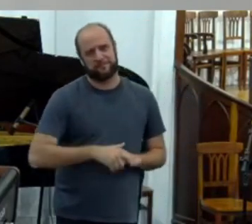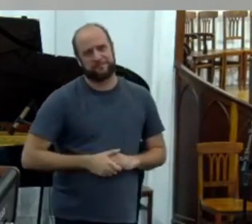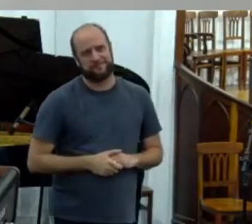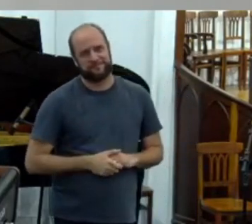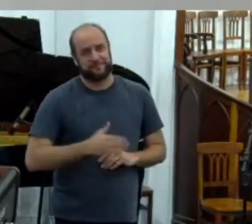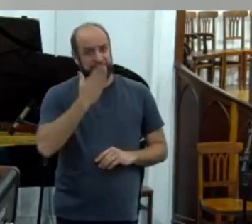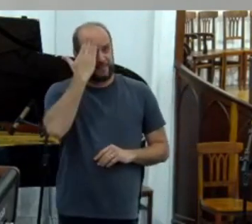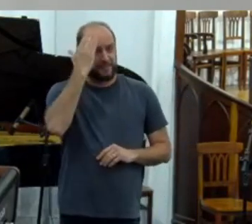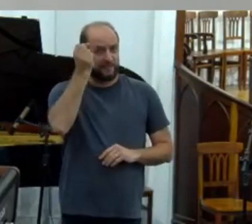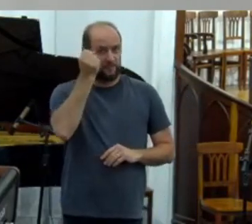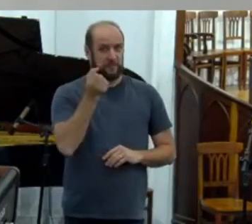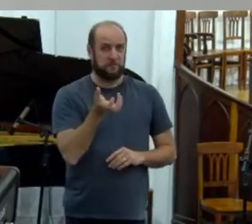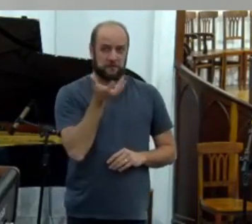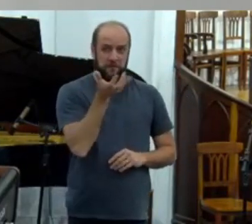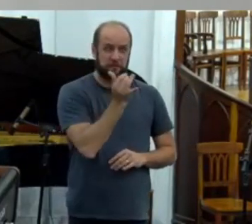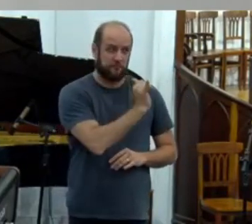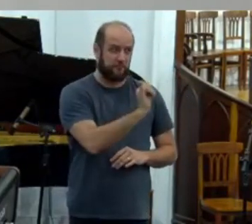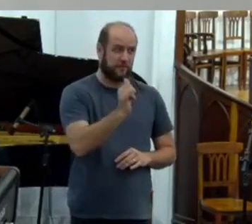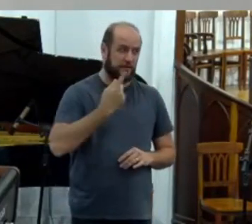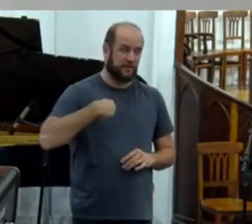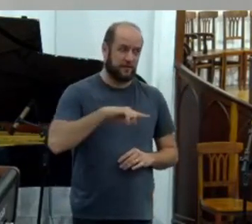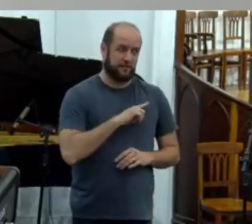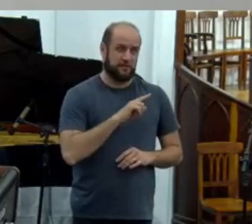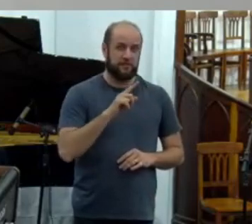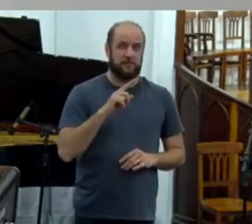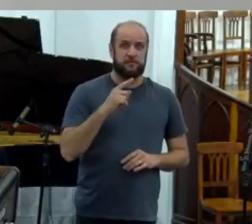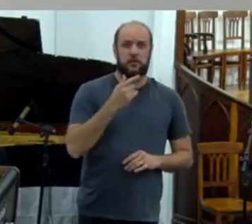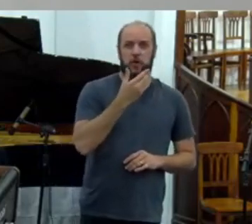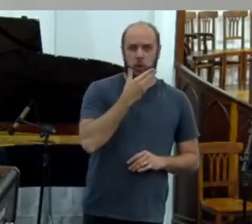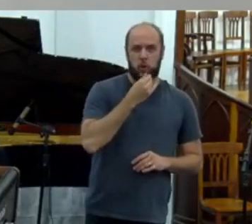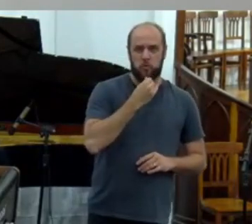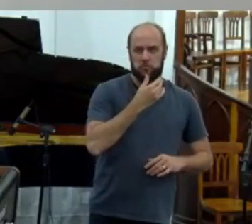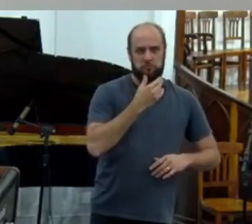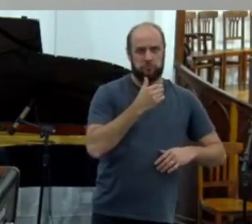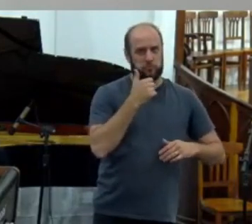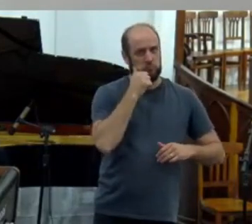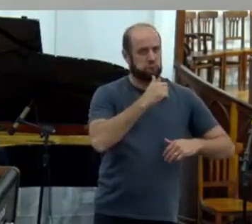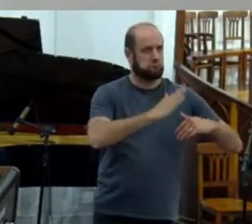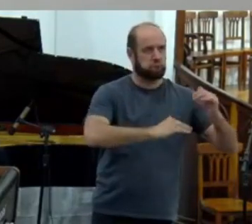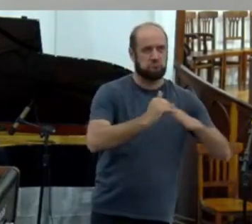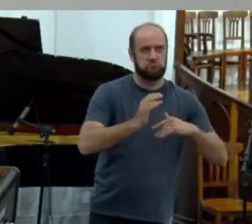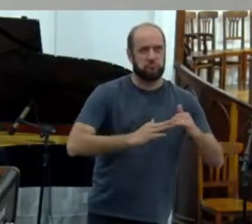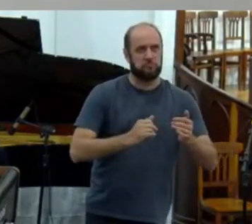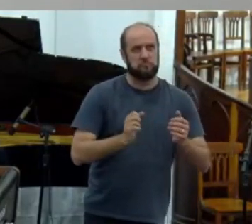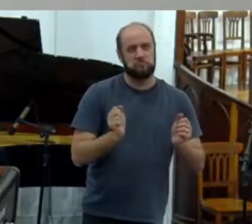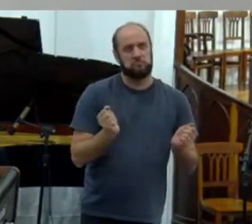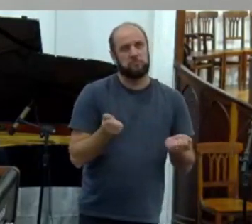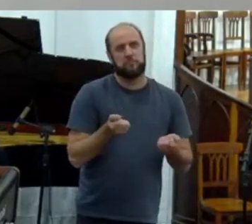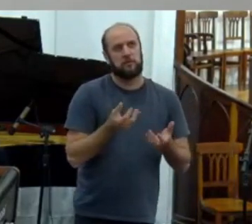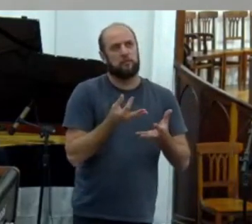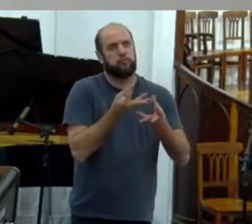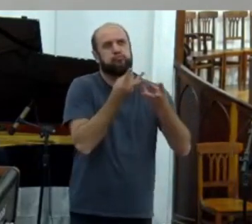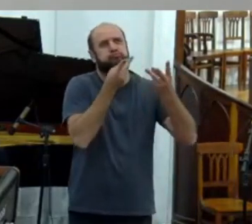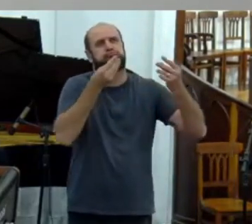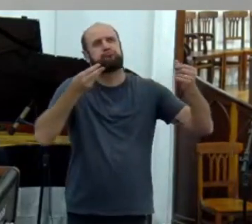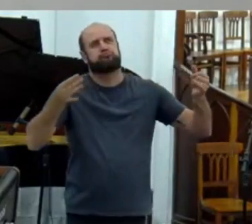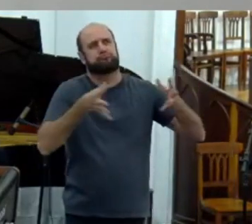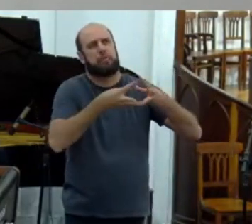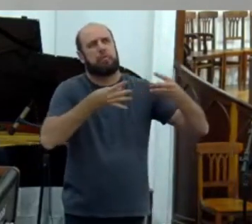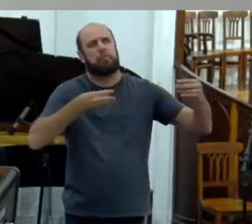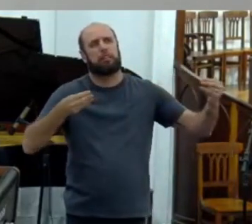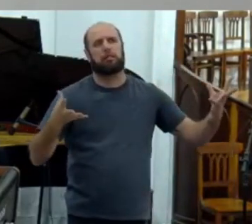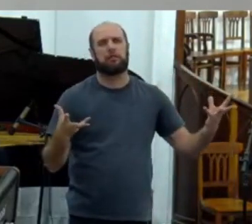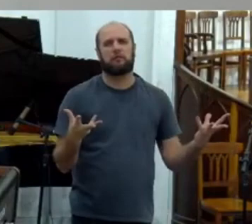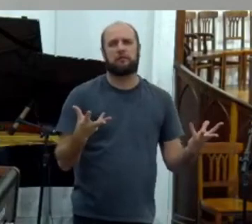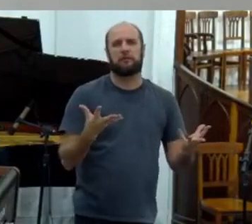quer que nós contemplemos que as ações humanas são efêmeras, passageiras, quer o seu ato de fazer, quer